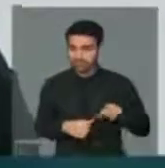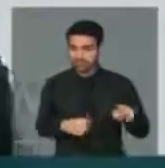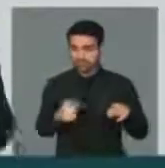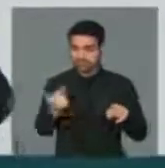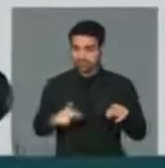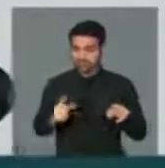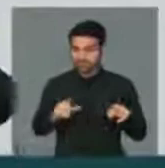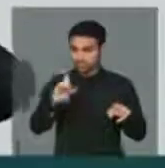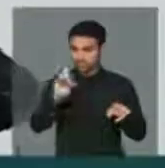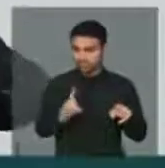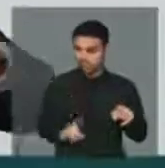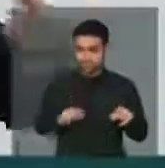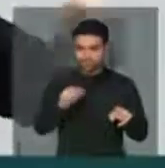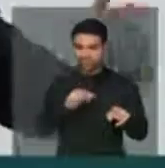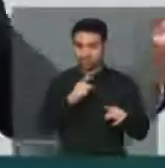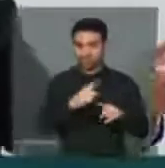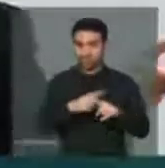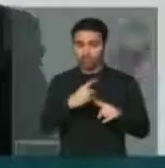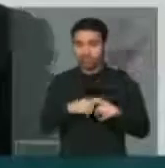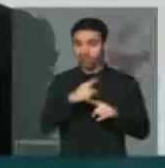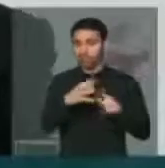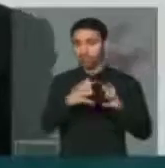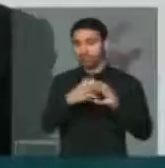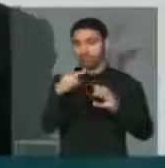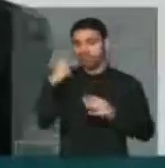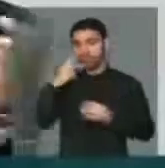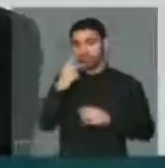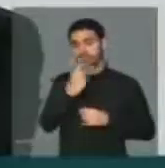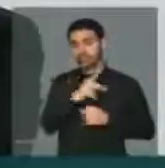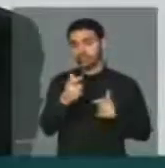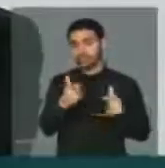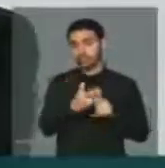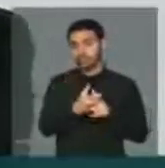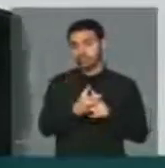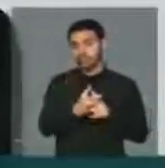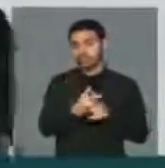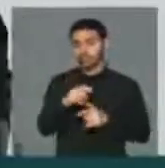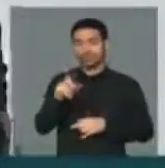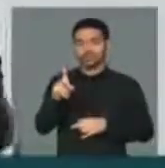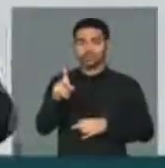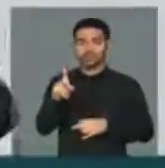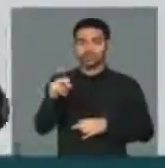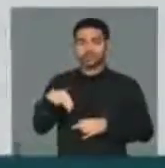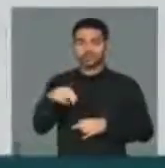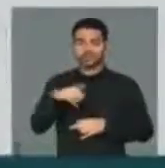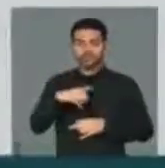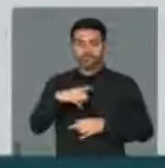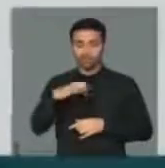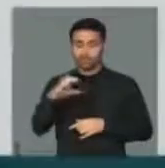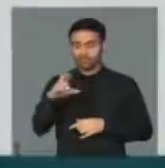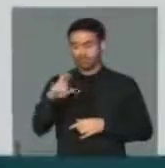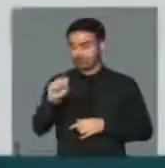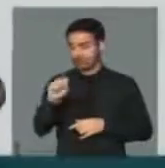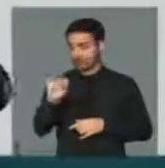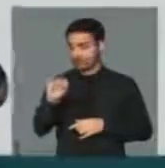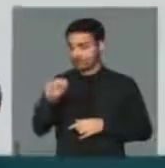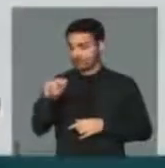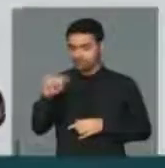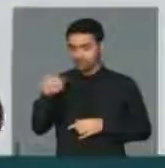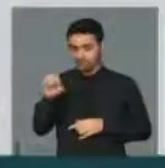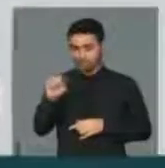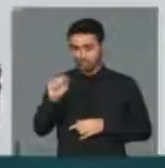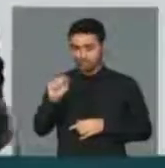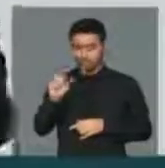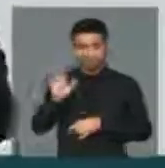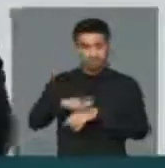nesse parlamento simplesmente porque ele pertence ao partido pequeno? No PTN nós temos a deputada Cristiane Yared, a